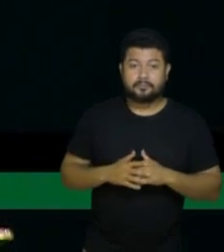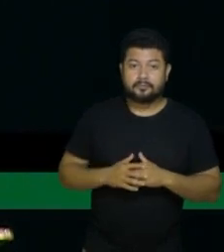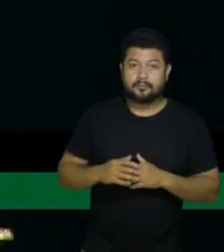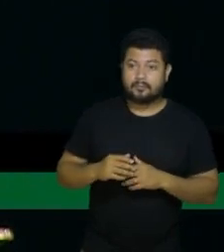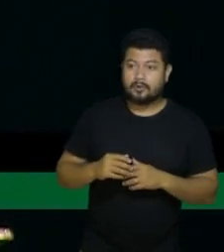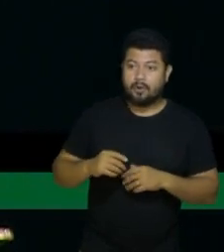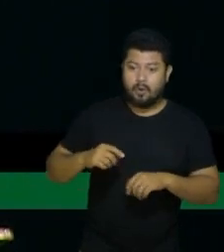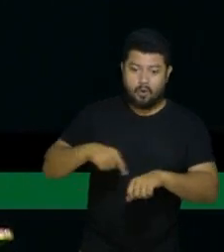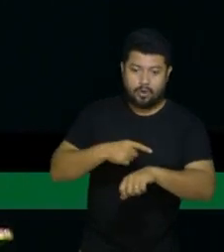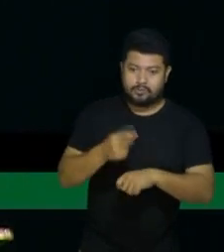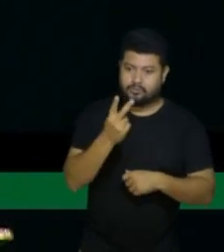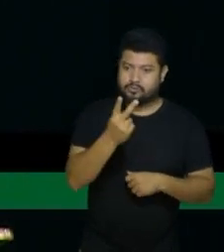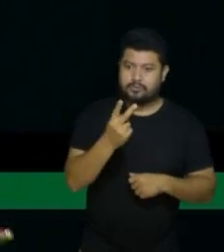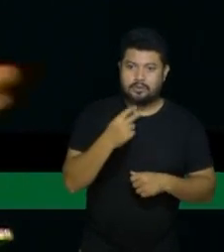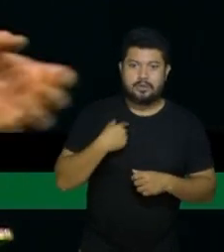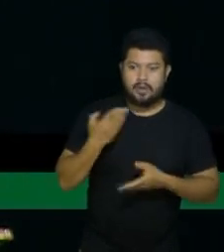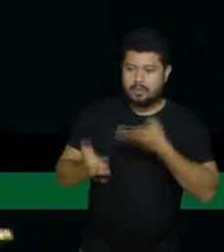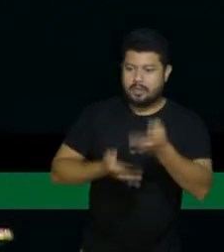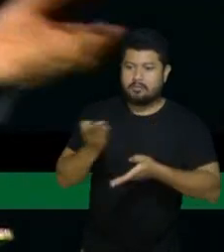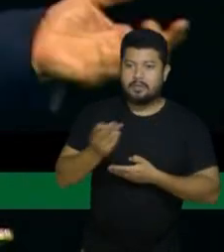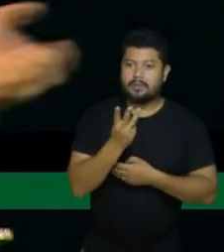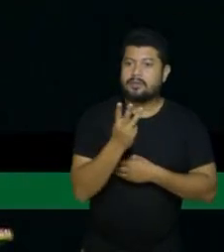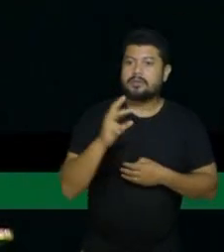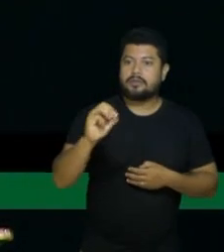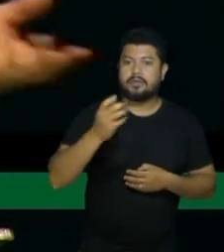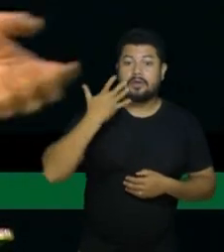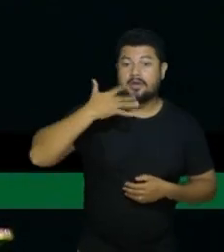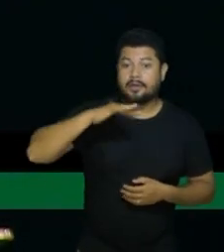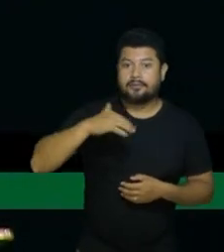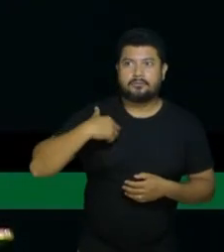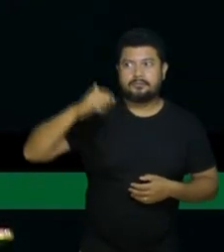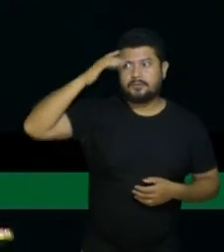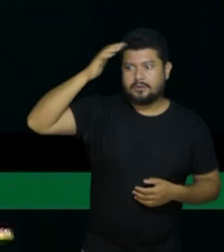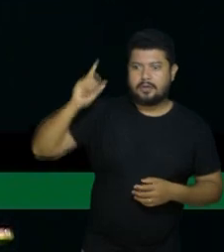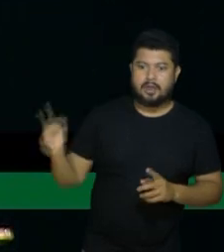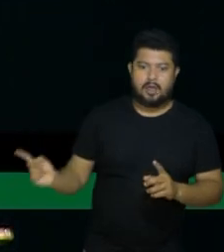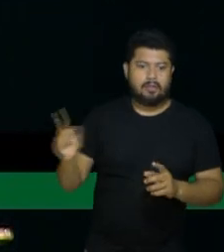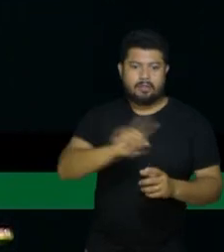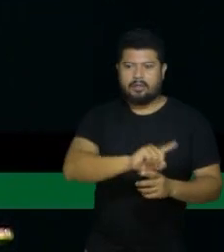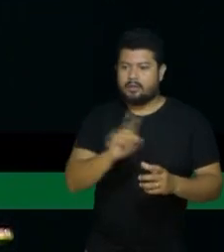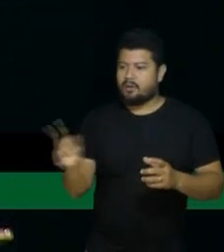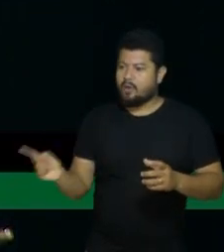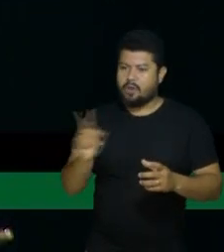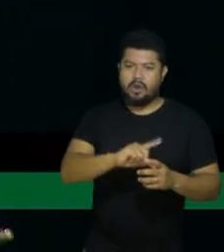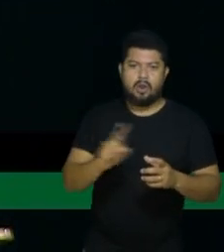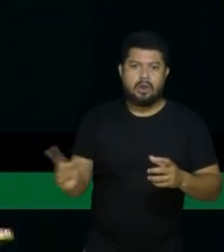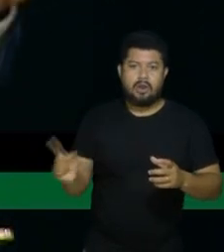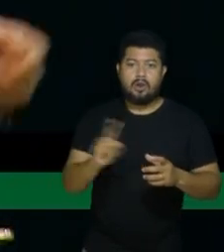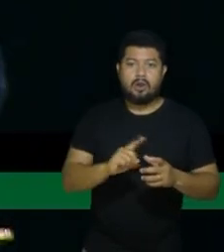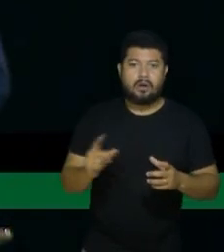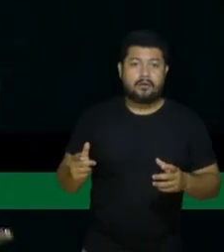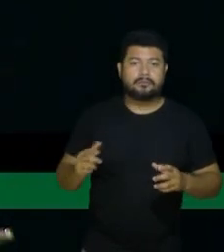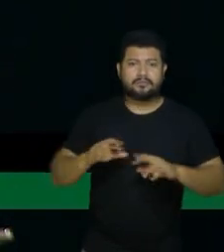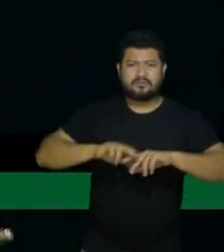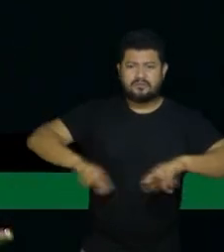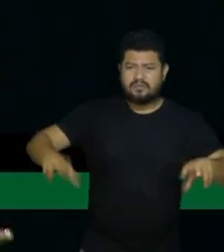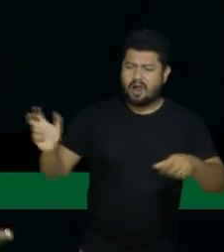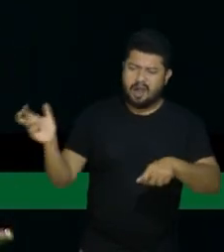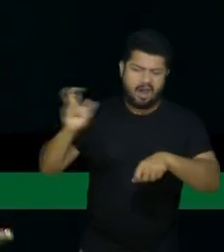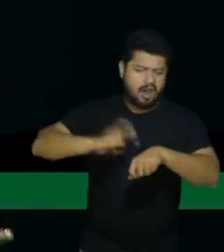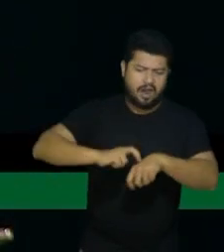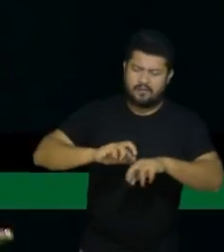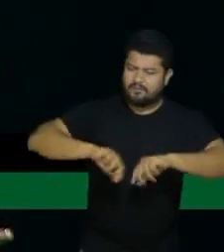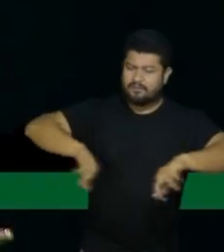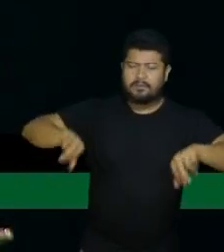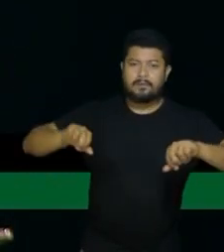horas pode imaginar o negócio entra e sai entra e sai e pai coisa desesperado não tinha é cobra é coisa tinha